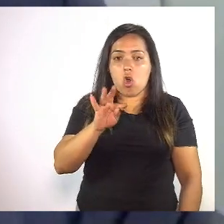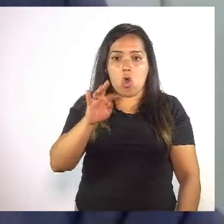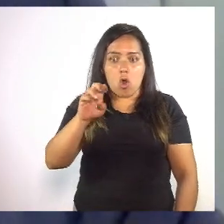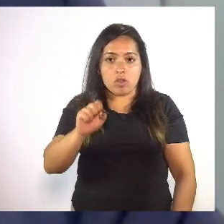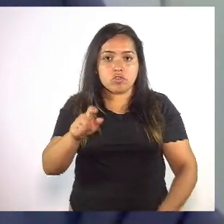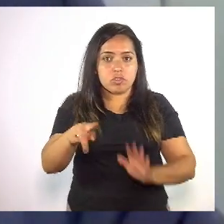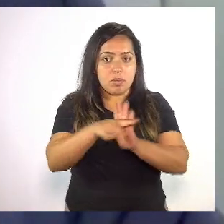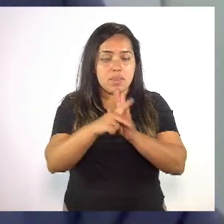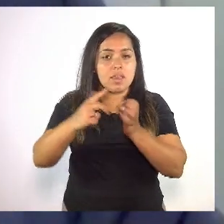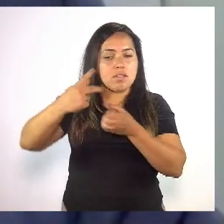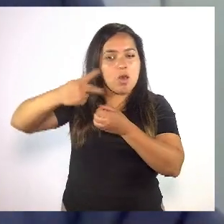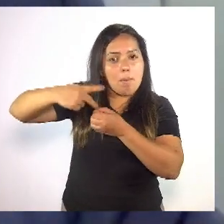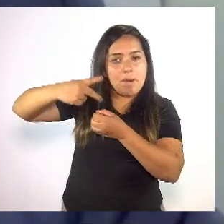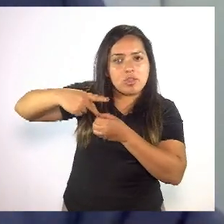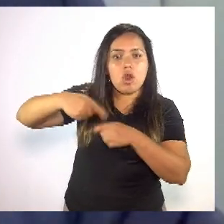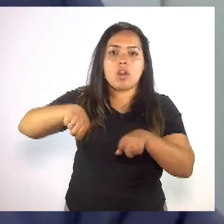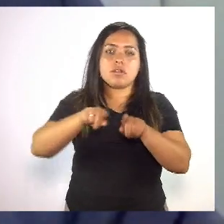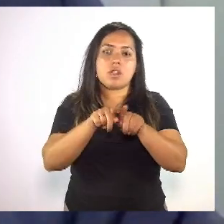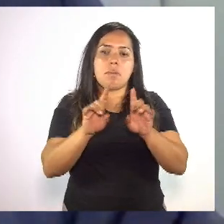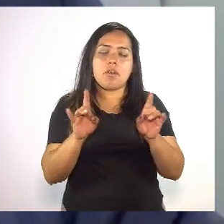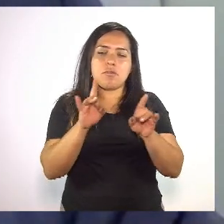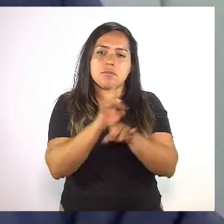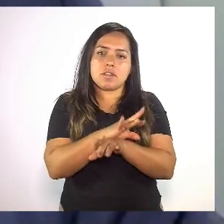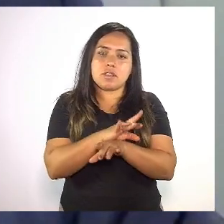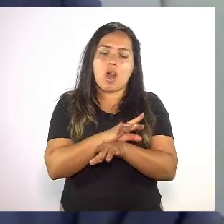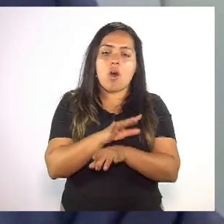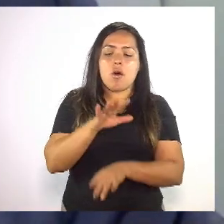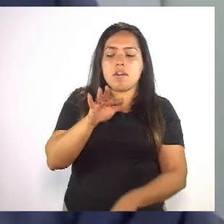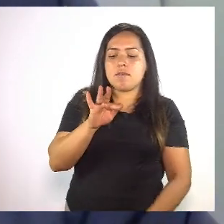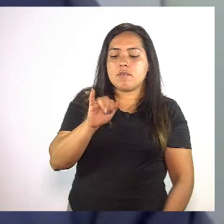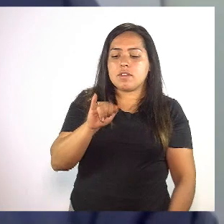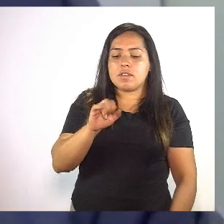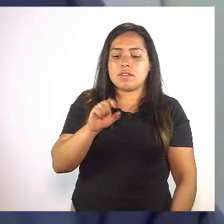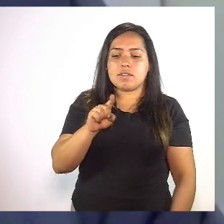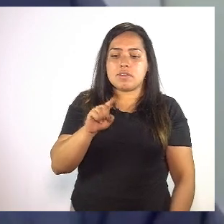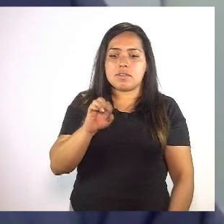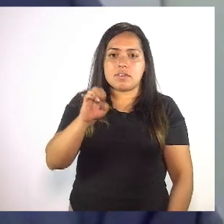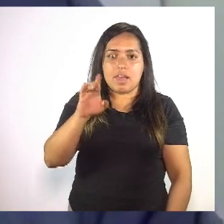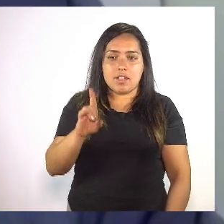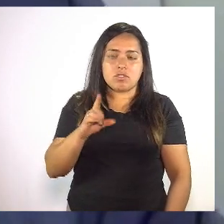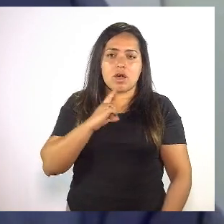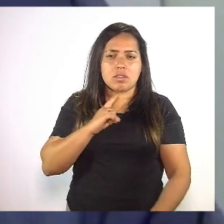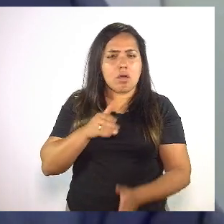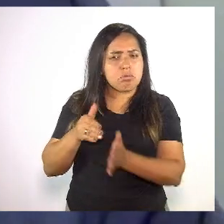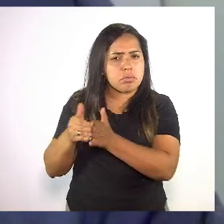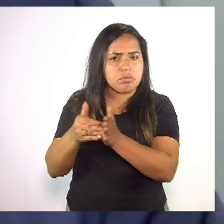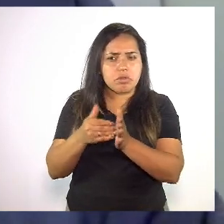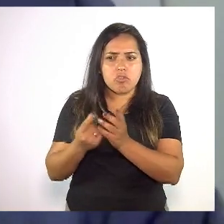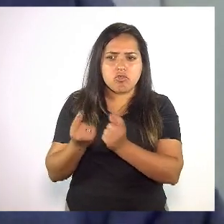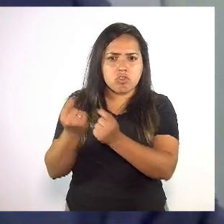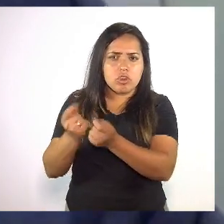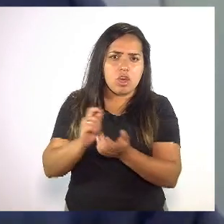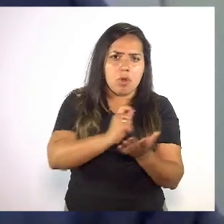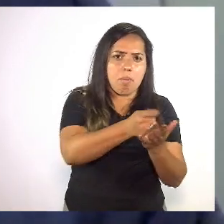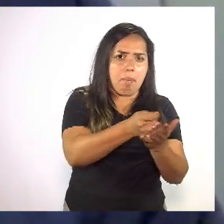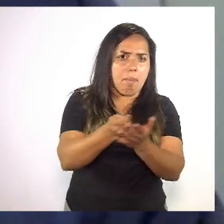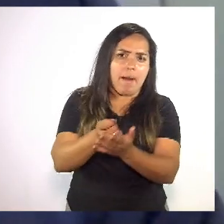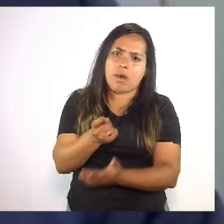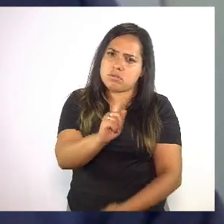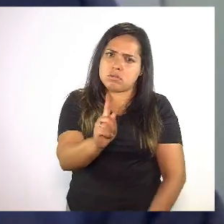questão final, a questão do FISED, que existe essa vedação de utilizar recursos dos royalties dentro da despesa com o